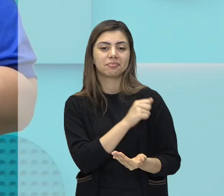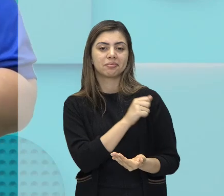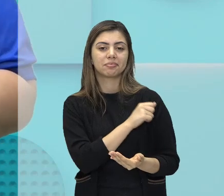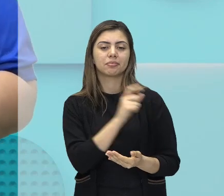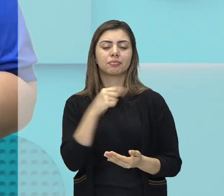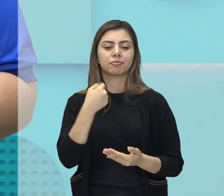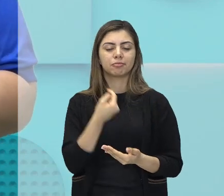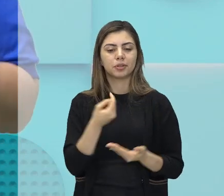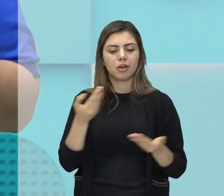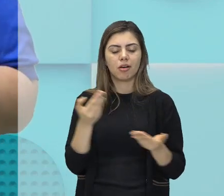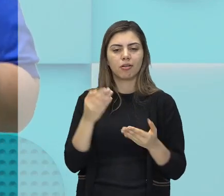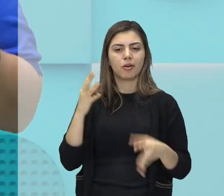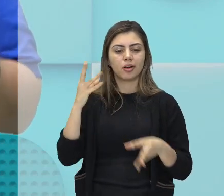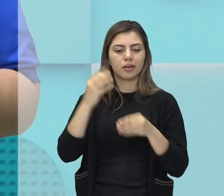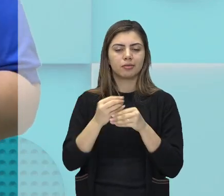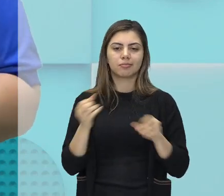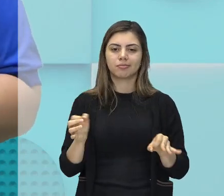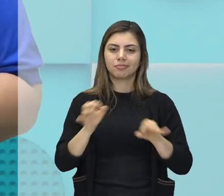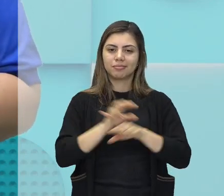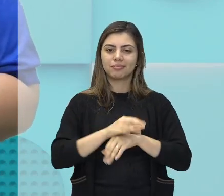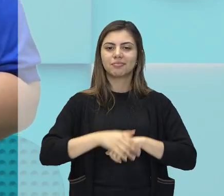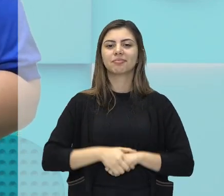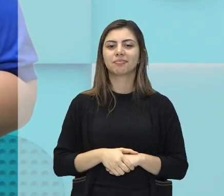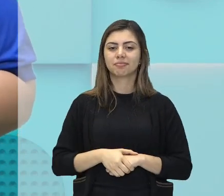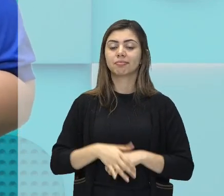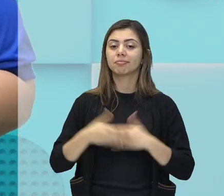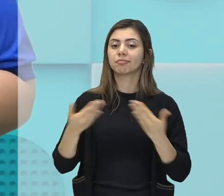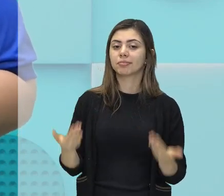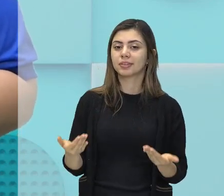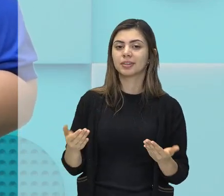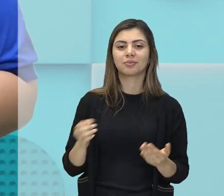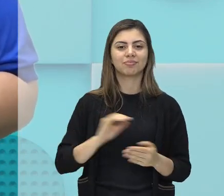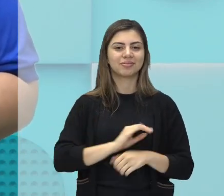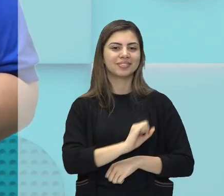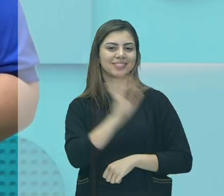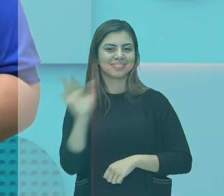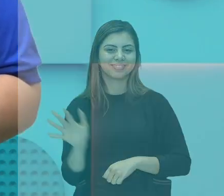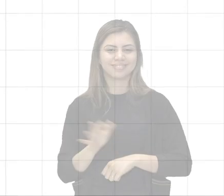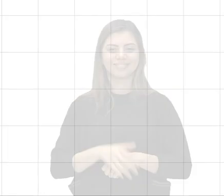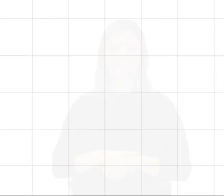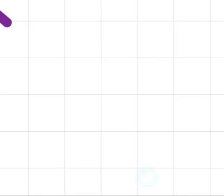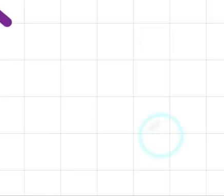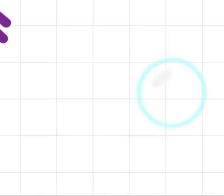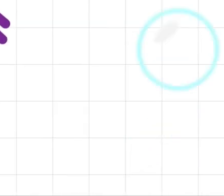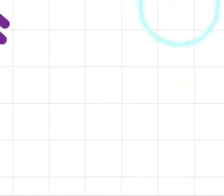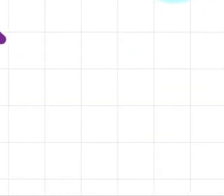finalizamos a nossa revisão. Até a próxima aula!